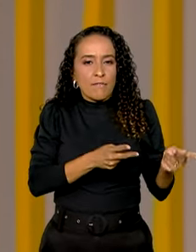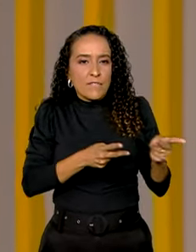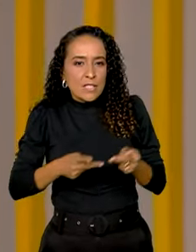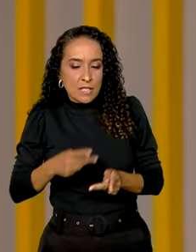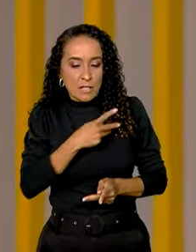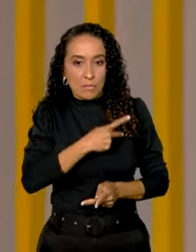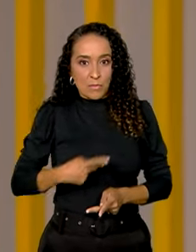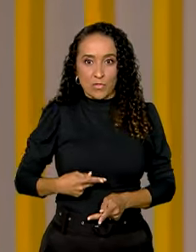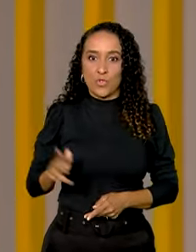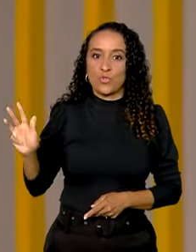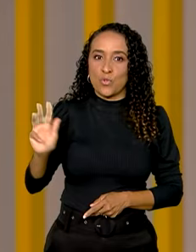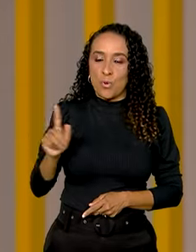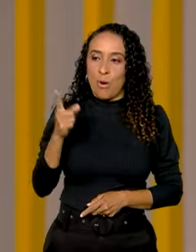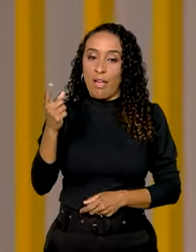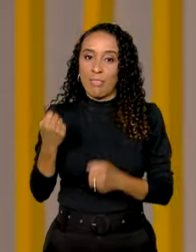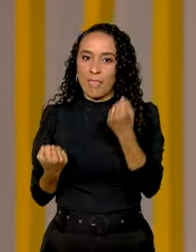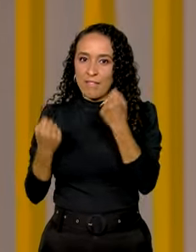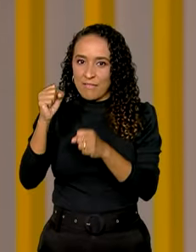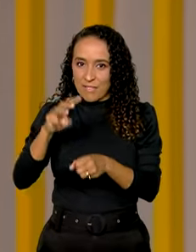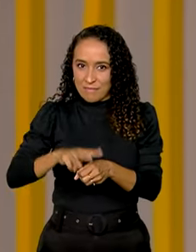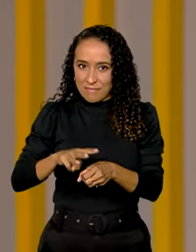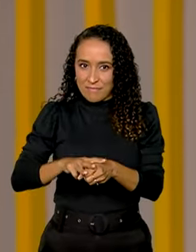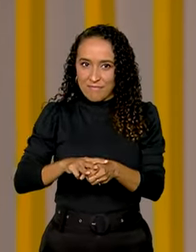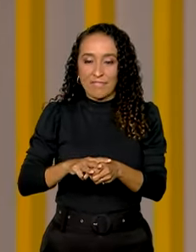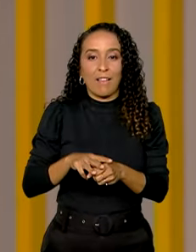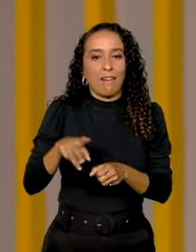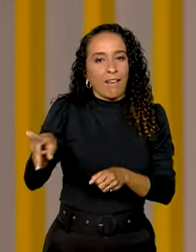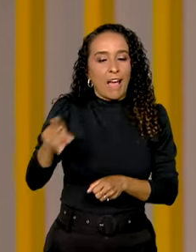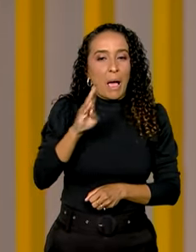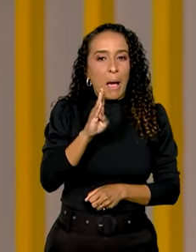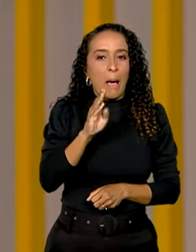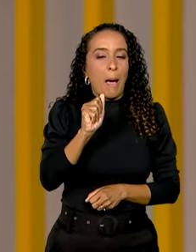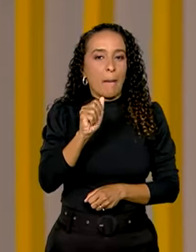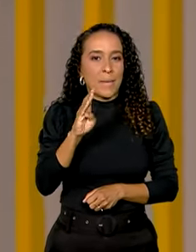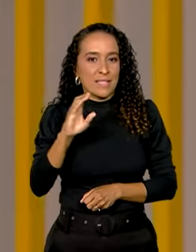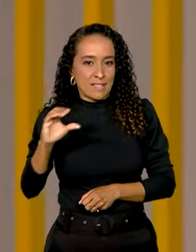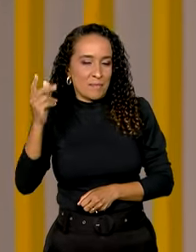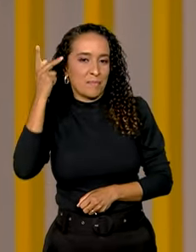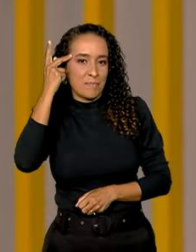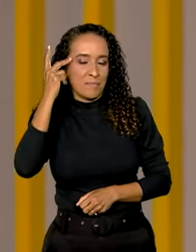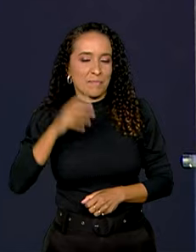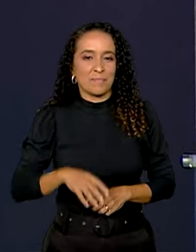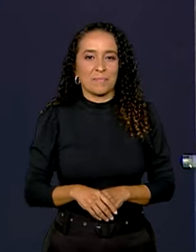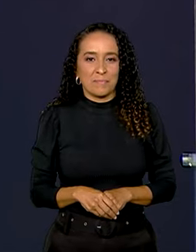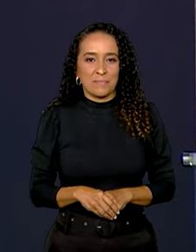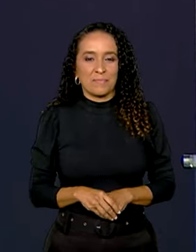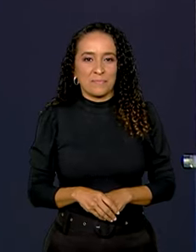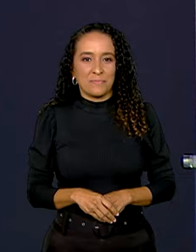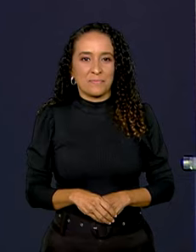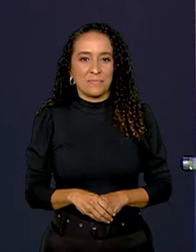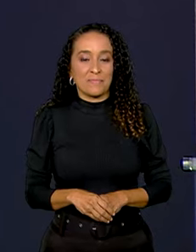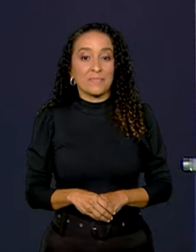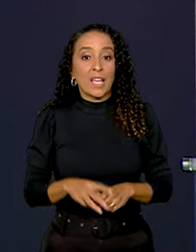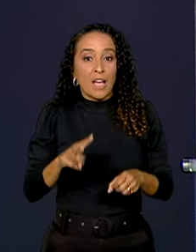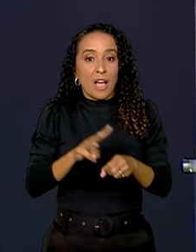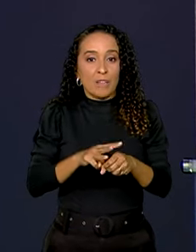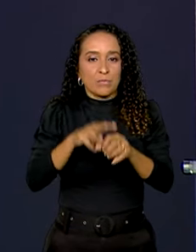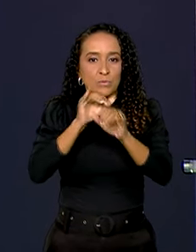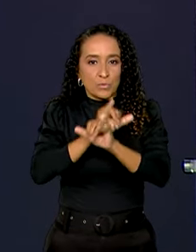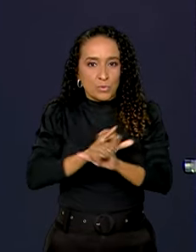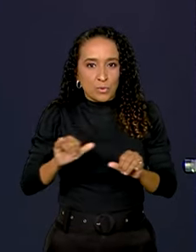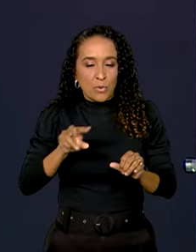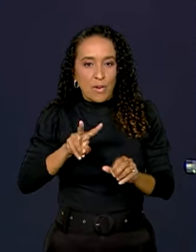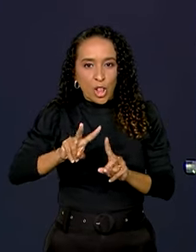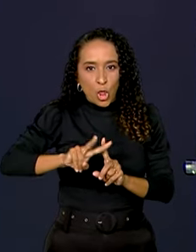do presidente Lula à fábrica da Volkswagen em São Bernardo do Campo, ABC Paulista. A Volkswagen anunciou que